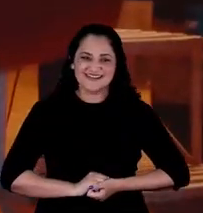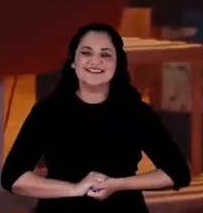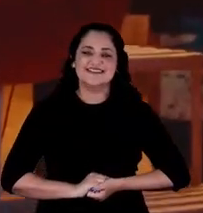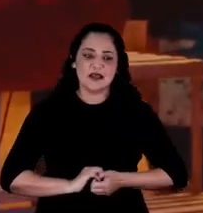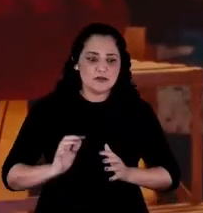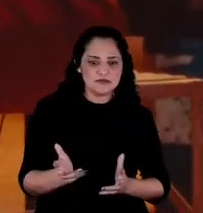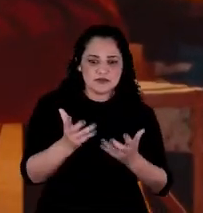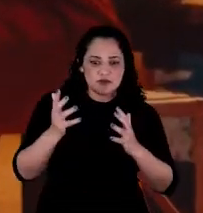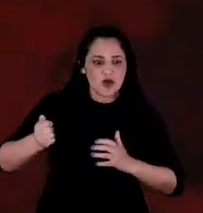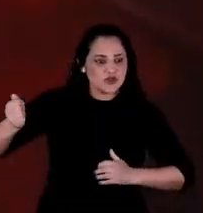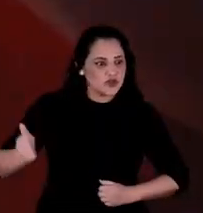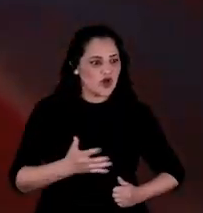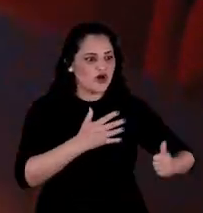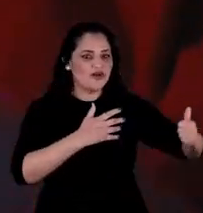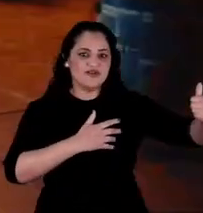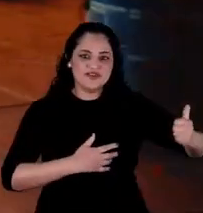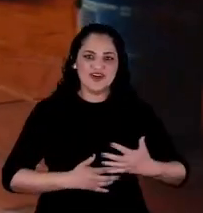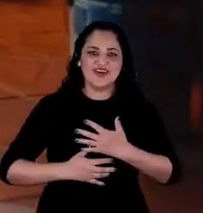inovações